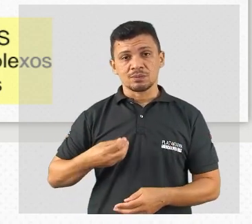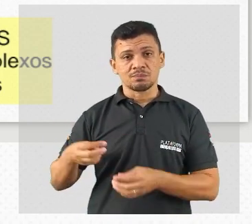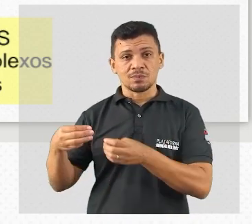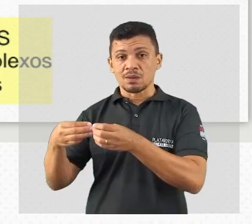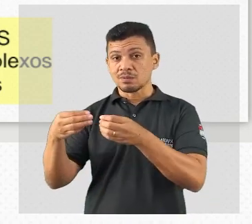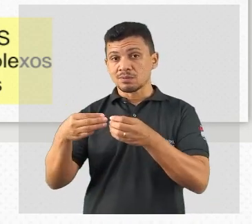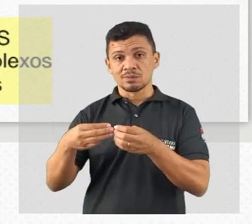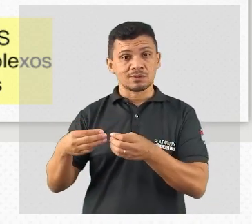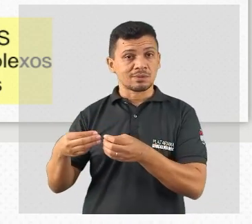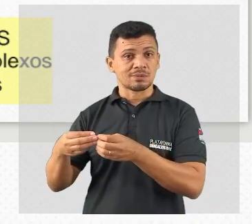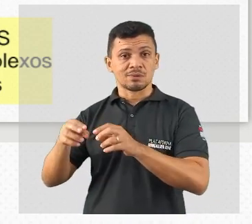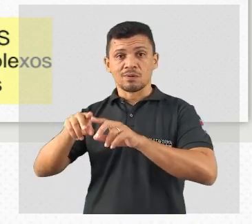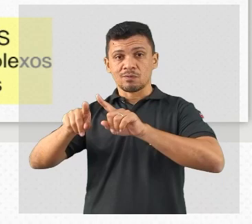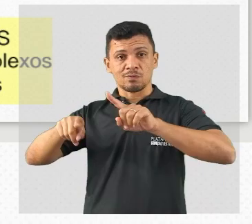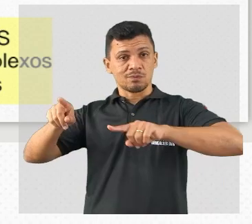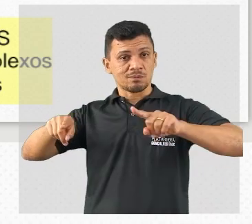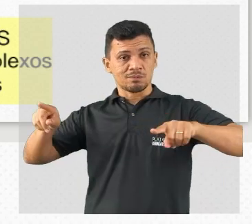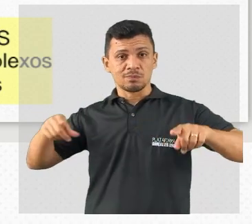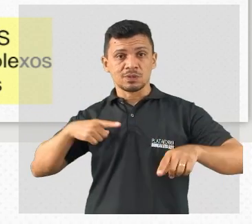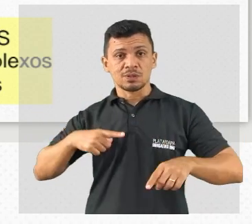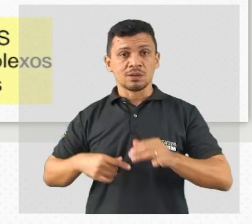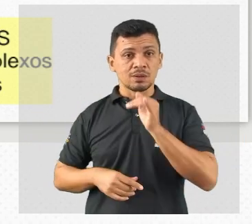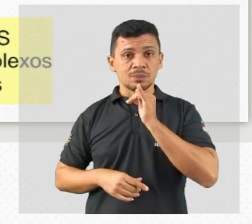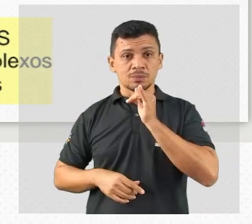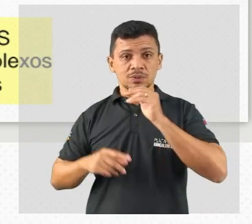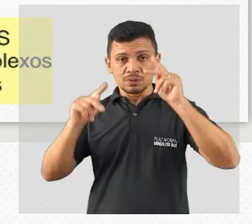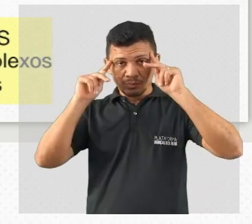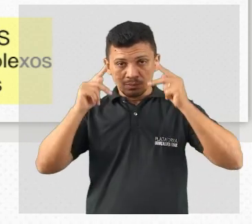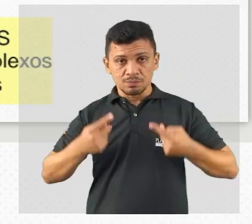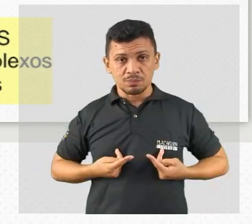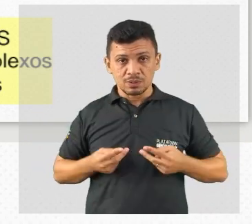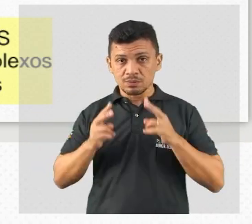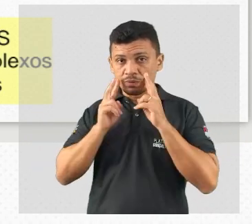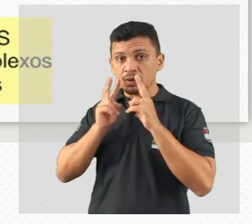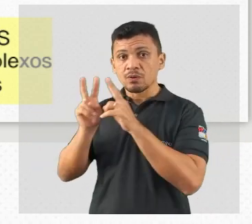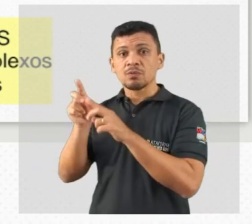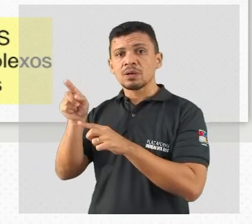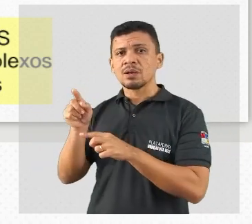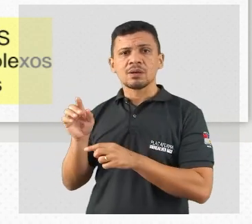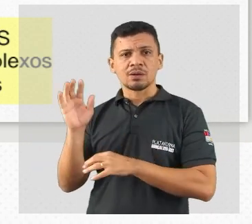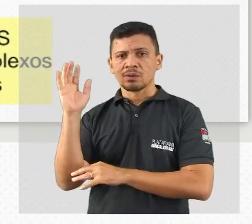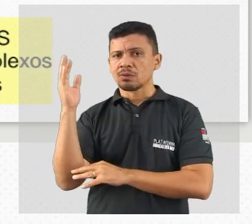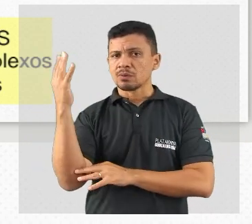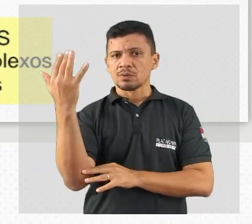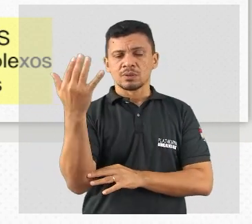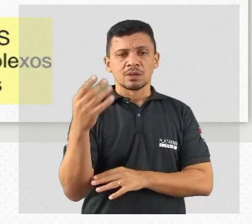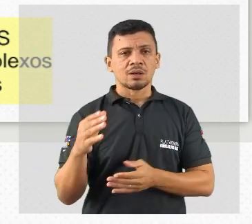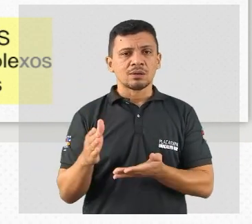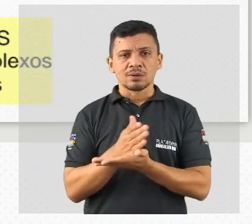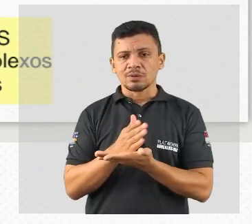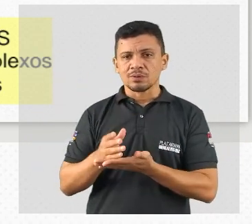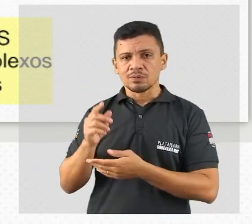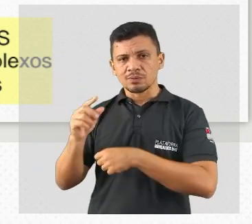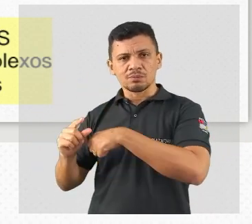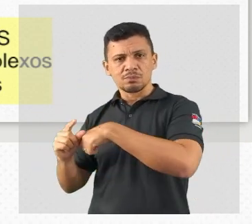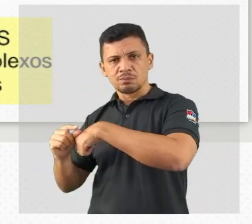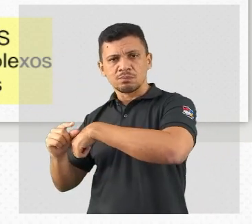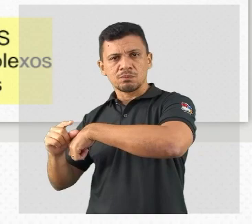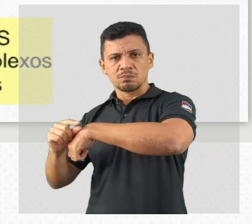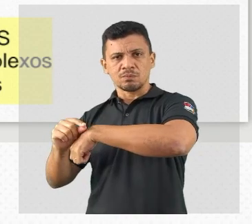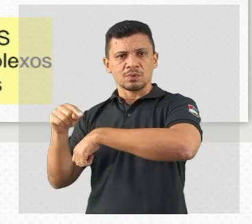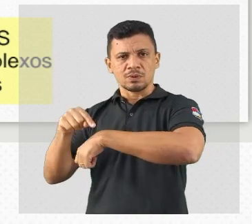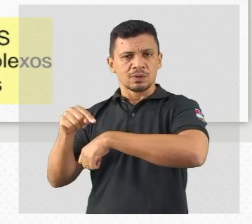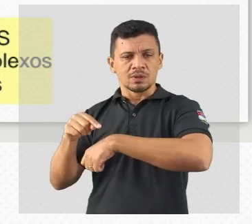né? E como a gente pode ver aí na imagem, as plantas, né? E alguns animais, no caso ali um inseto, uma joaninha, né? São